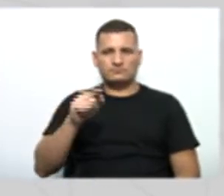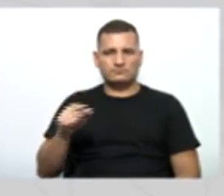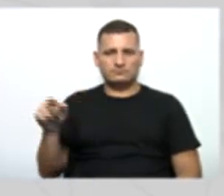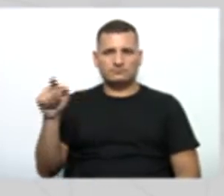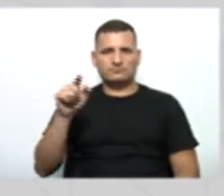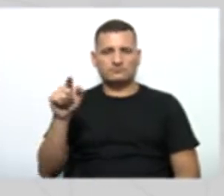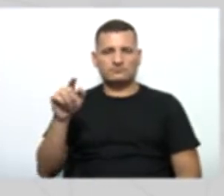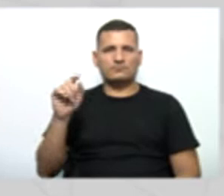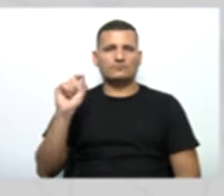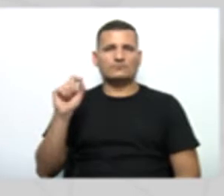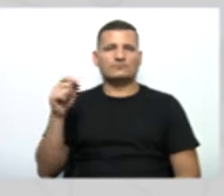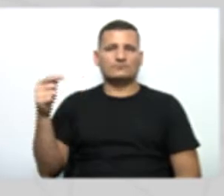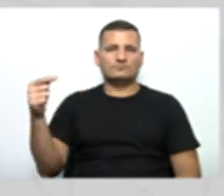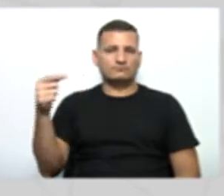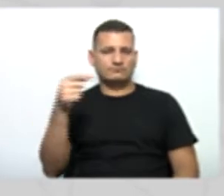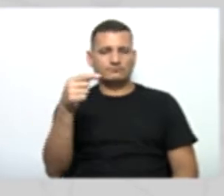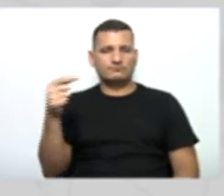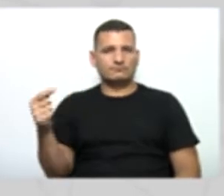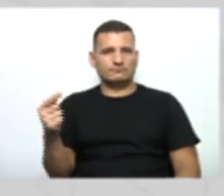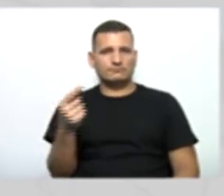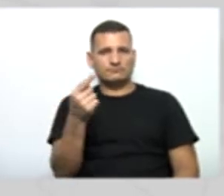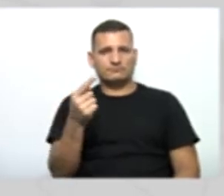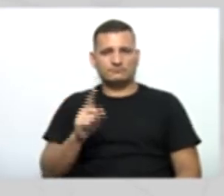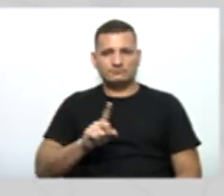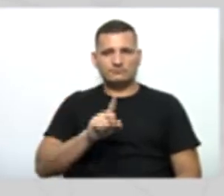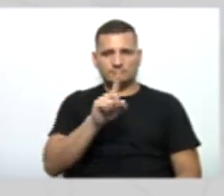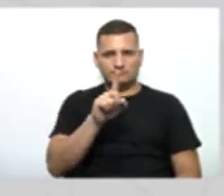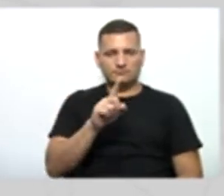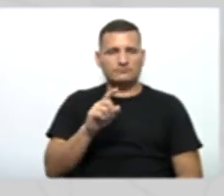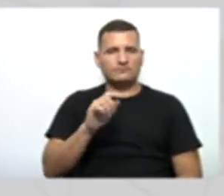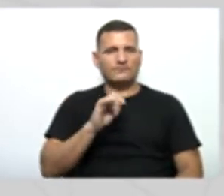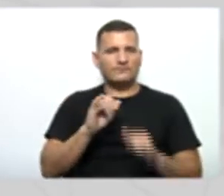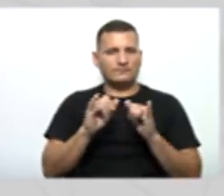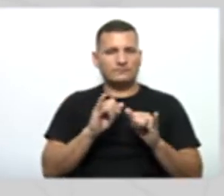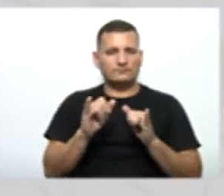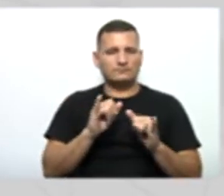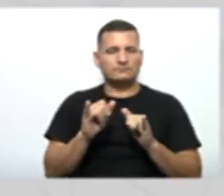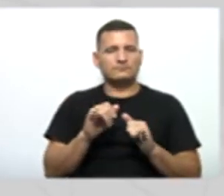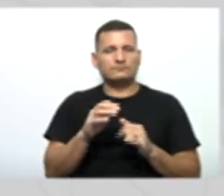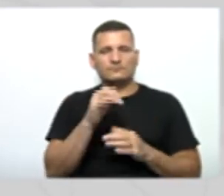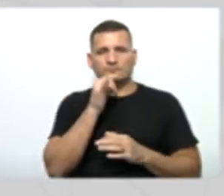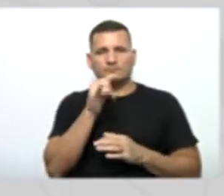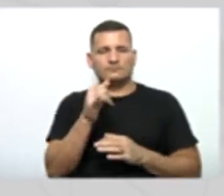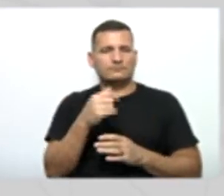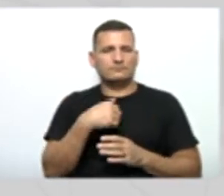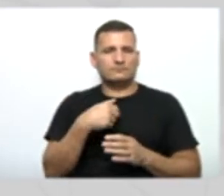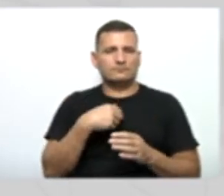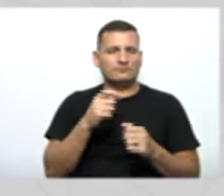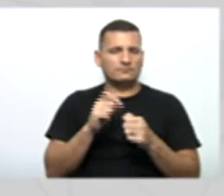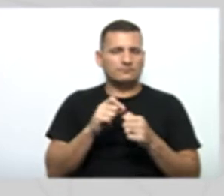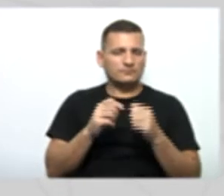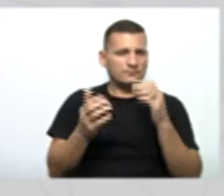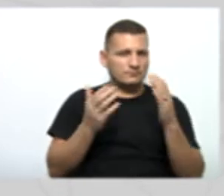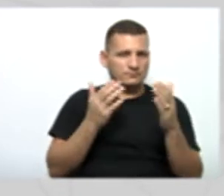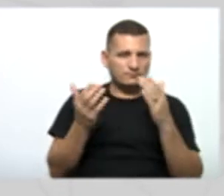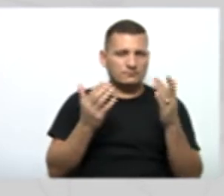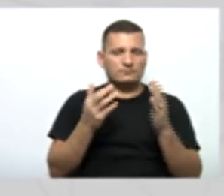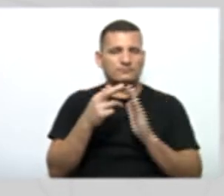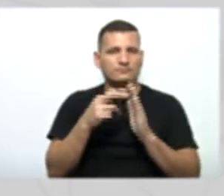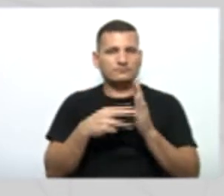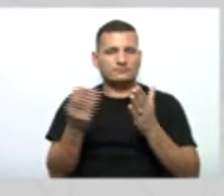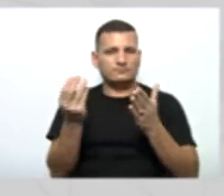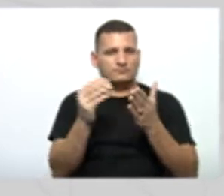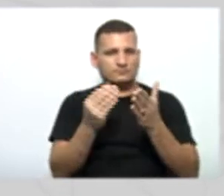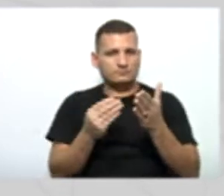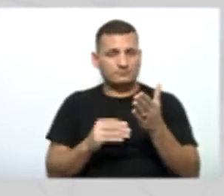informação desse caso de uso principal. Ah, Luiz, eu vou encontrar isso quando eu estiver fazendo análise de requisito?